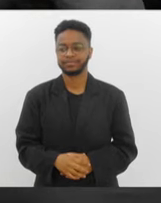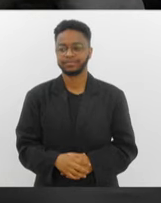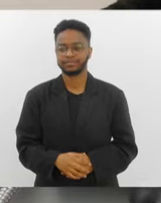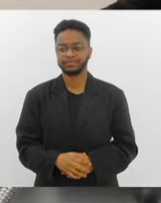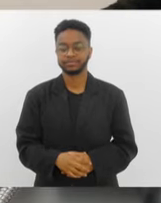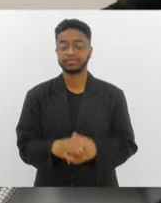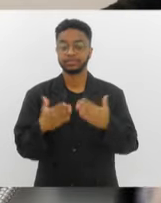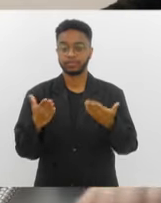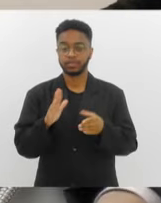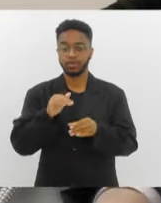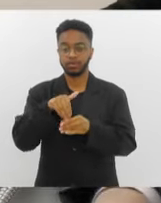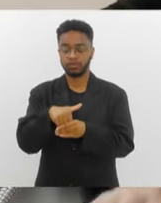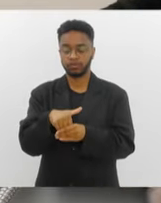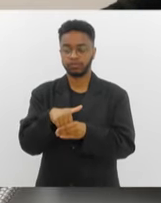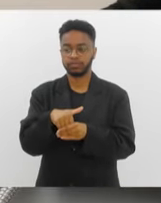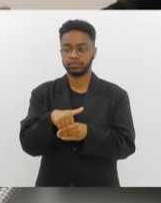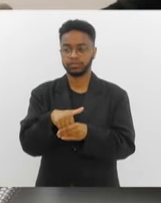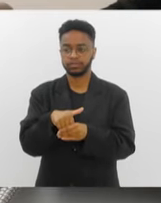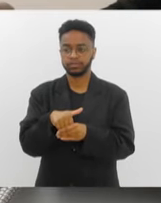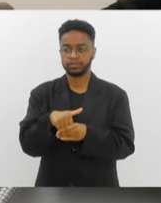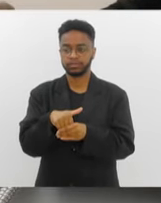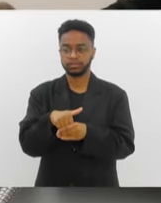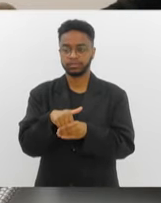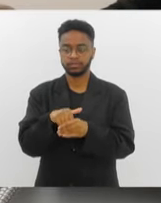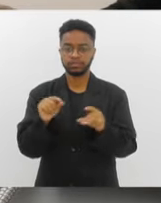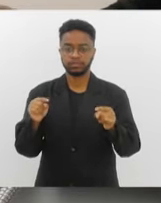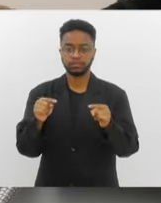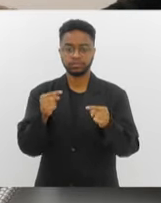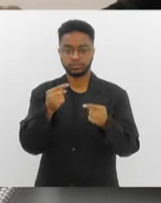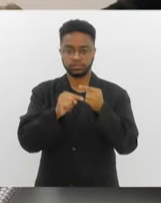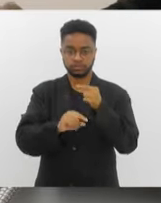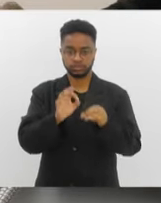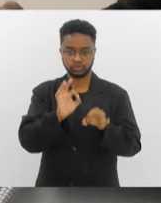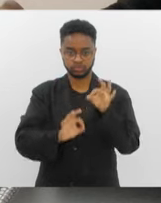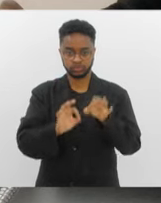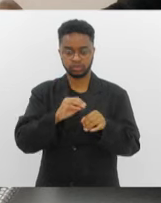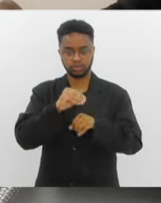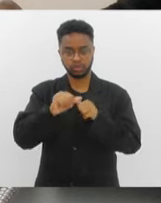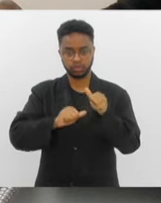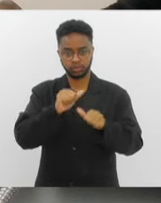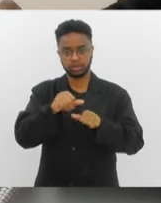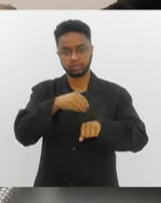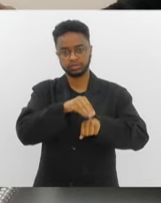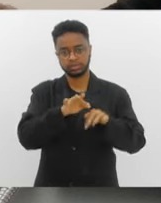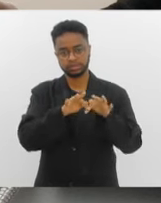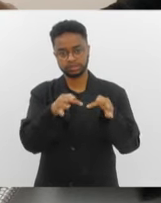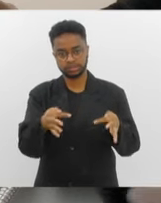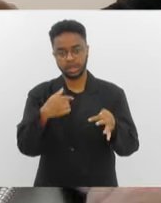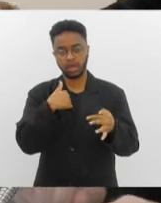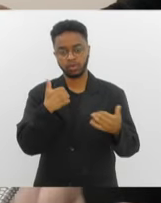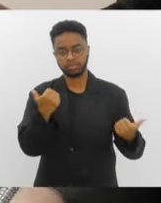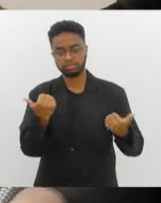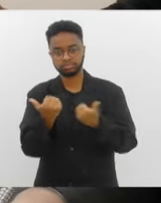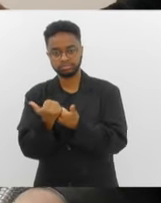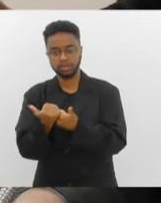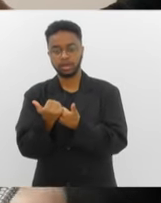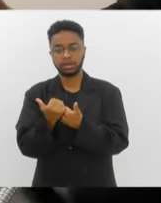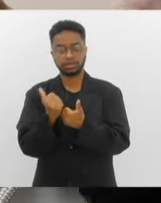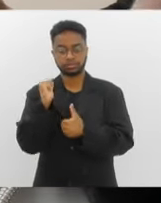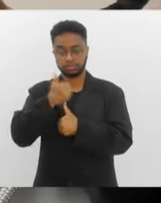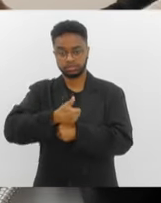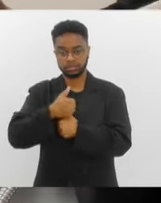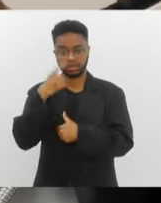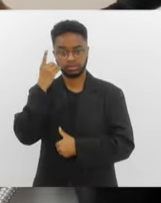Então, a votação fica pela injuridicidade, transformando em indicação simples, e eu passo a presidência ao deputado Rodrigo Amorim.